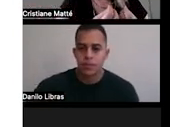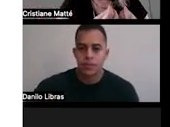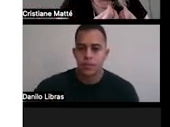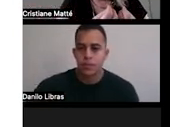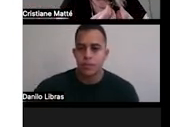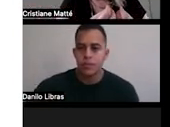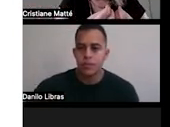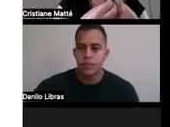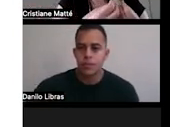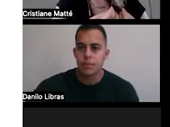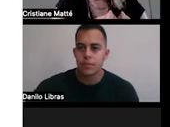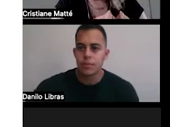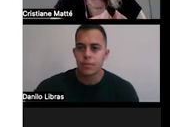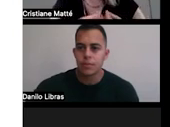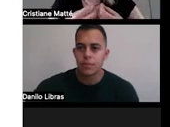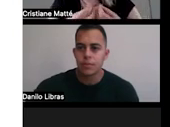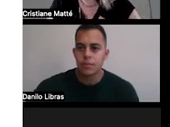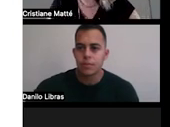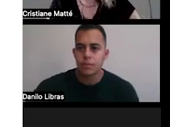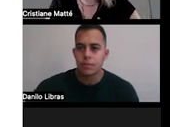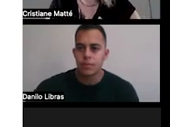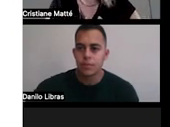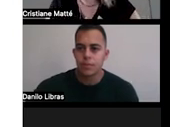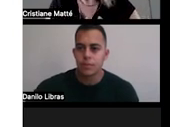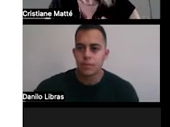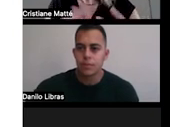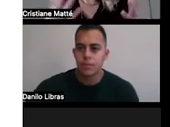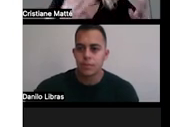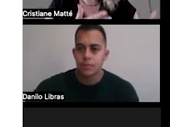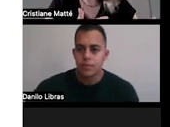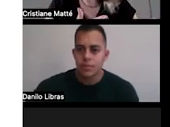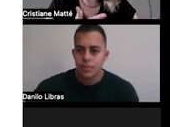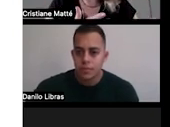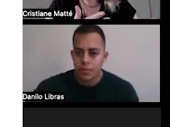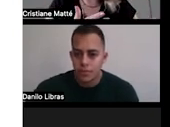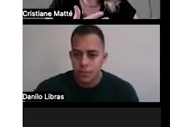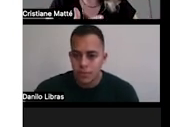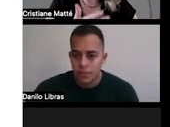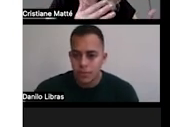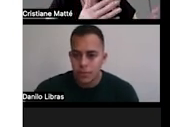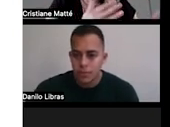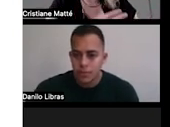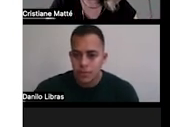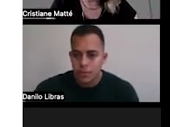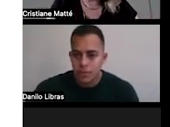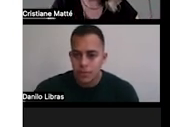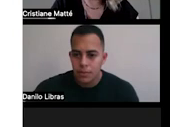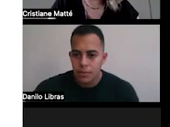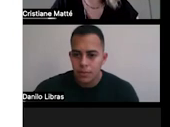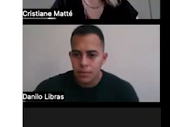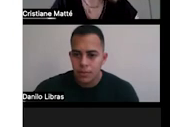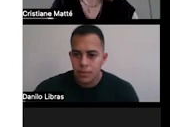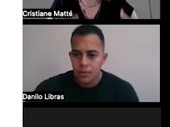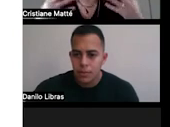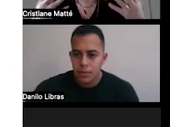no nosso cérebro há uma década, há muitos anos. E a gente precisa, então, de estratégias para prevenir o